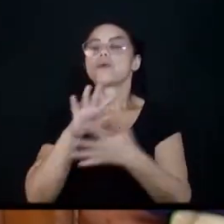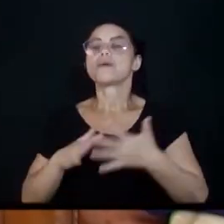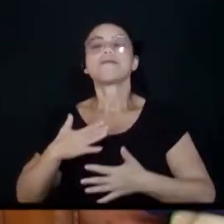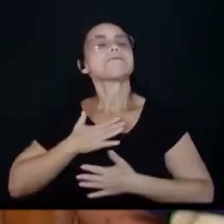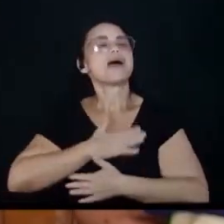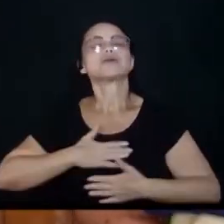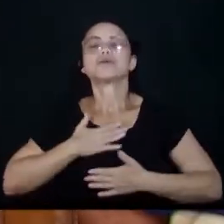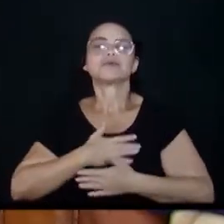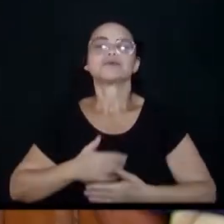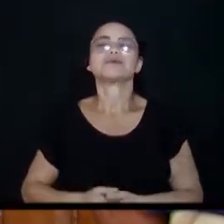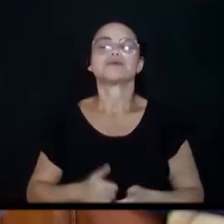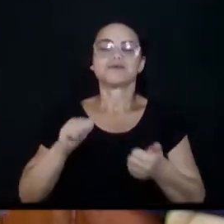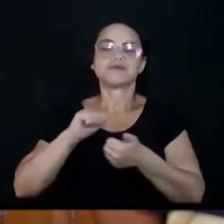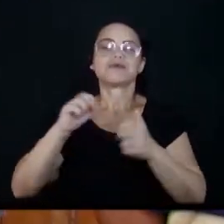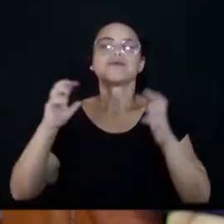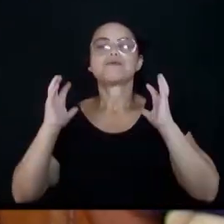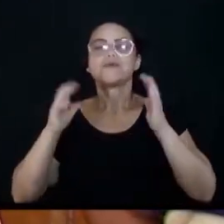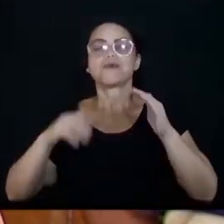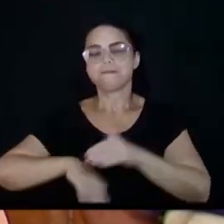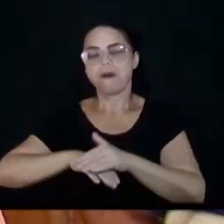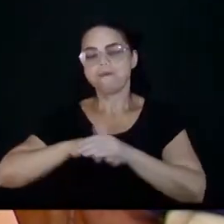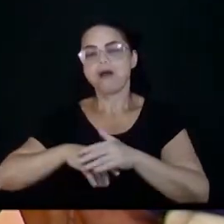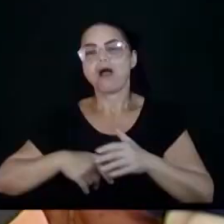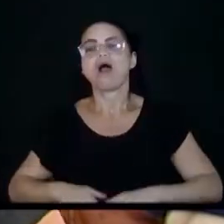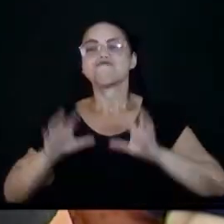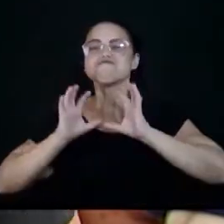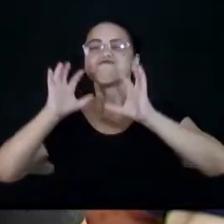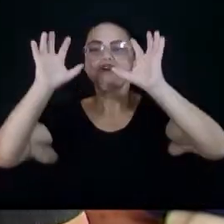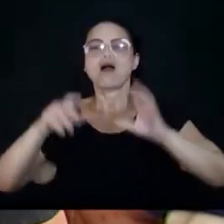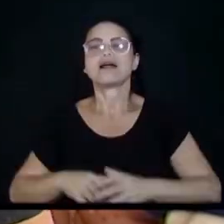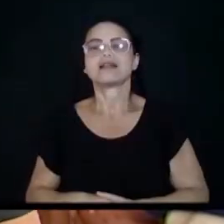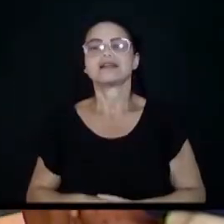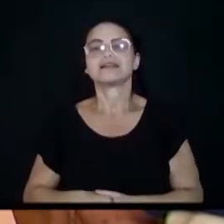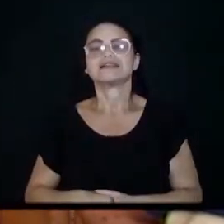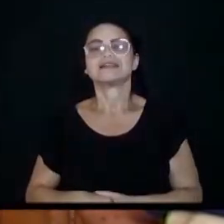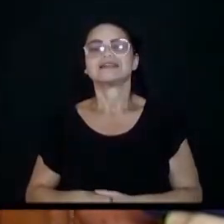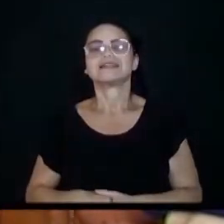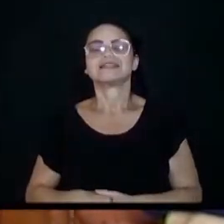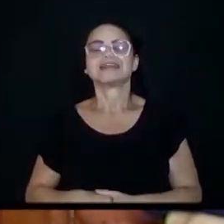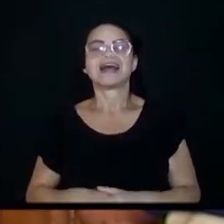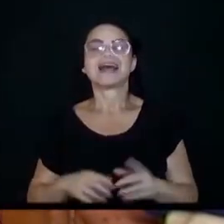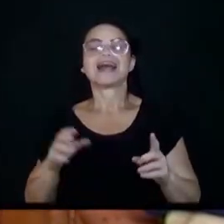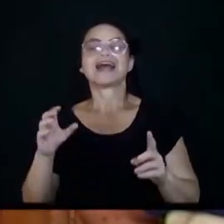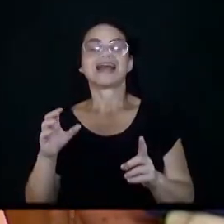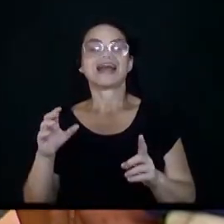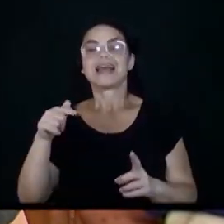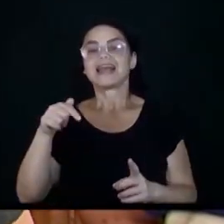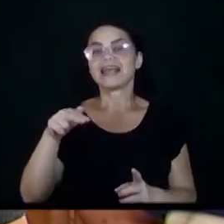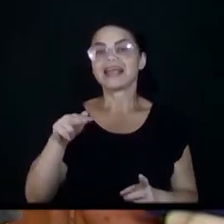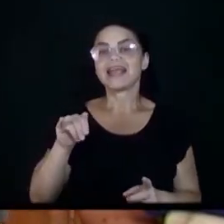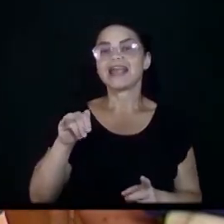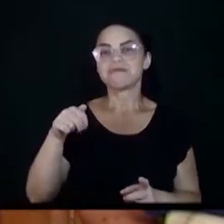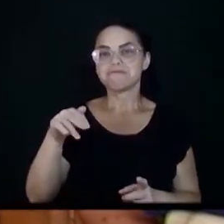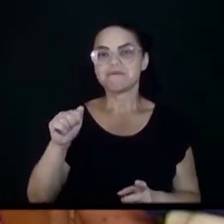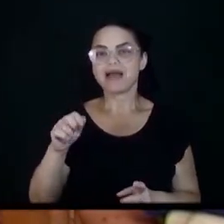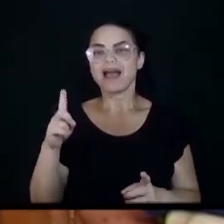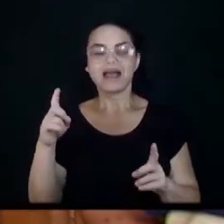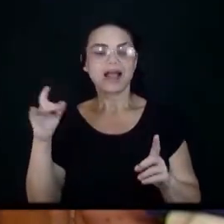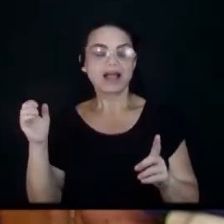Futebol, vôlei, basquete? Queimada. Queimada! E você é bom na